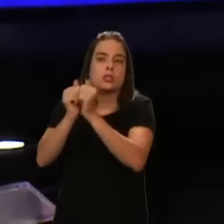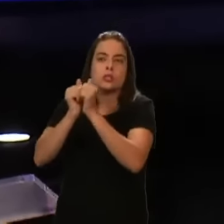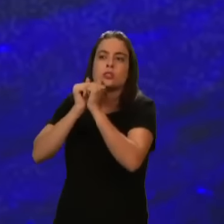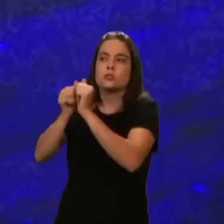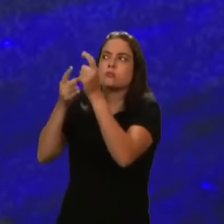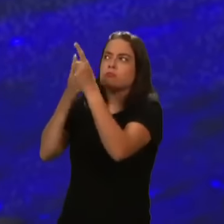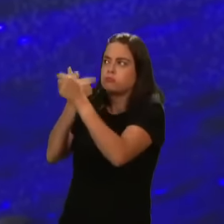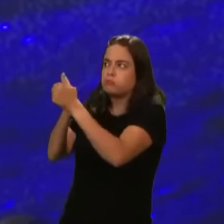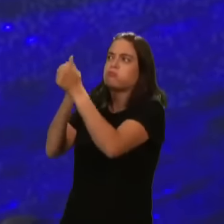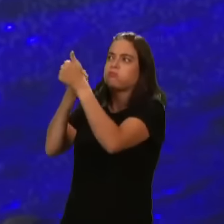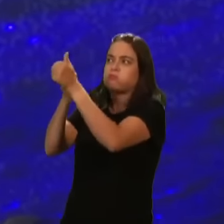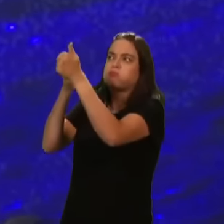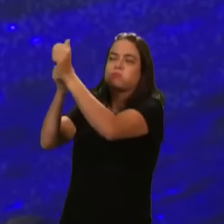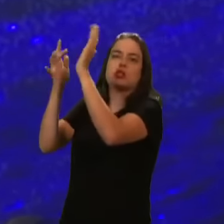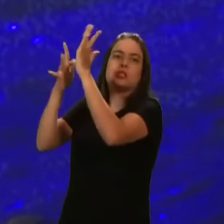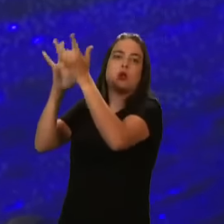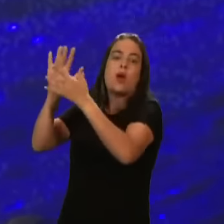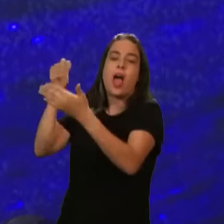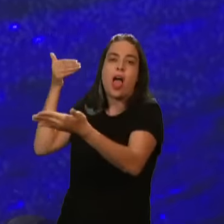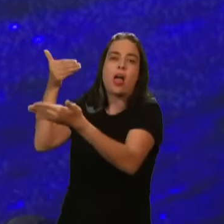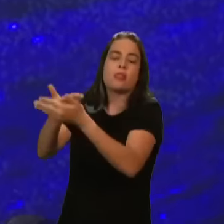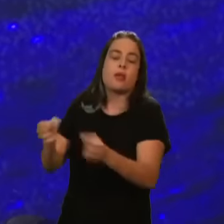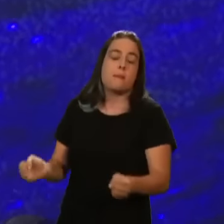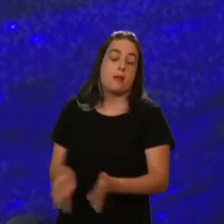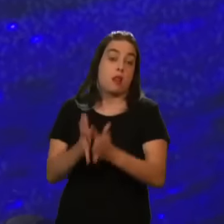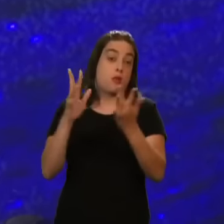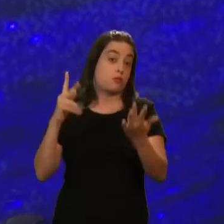do milagre chegar?